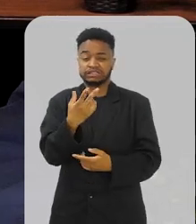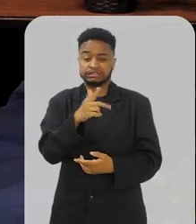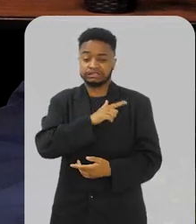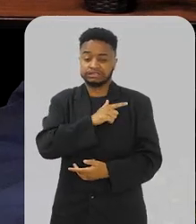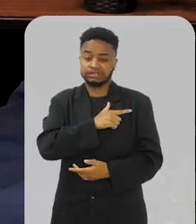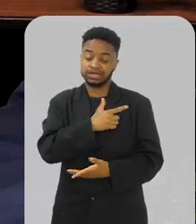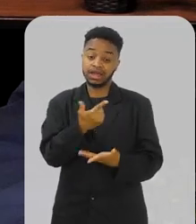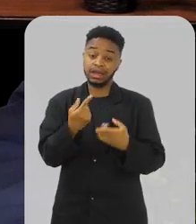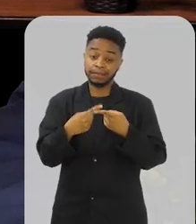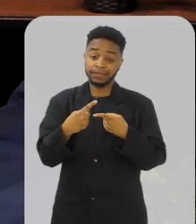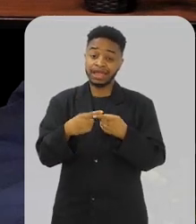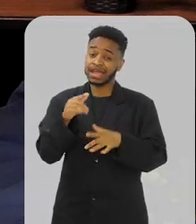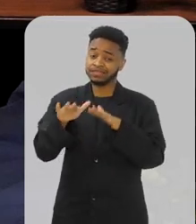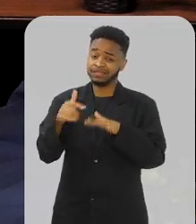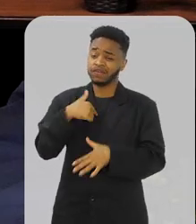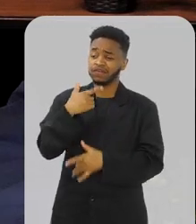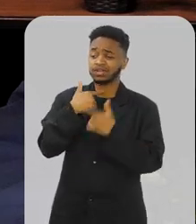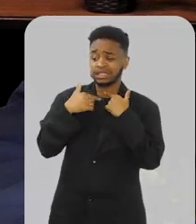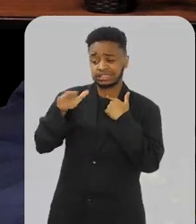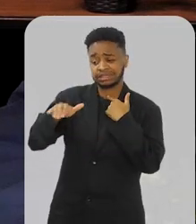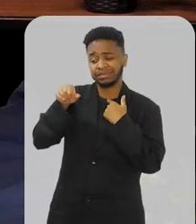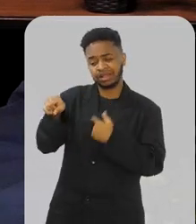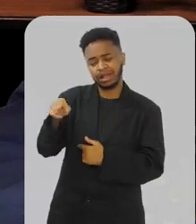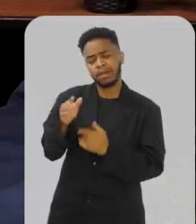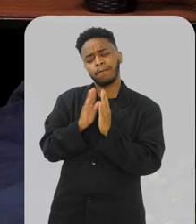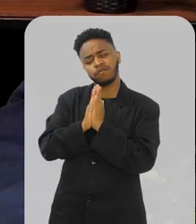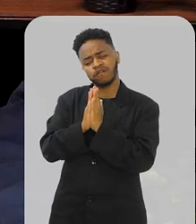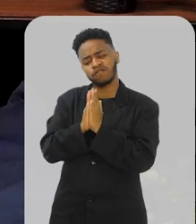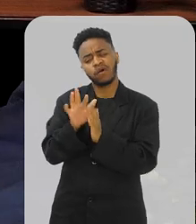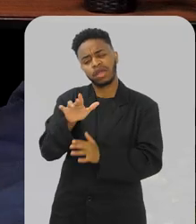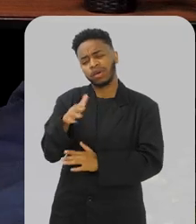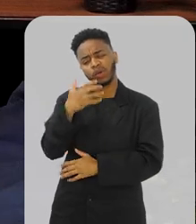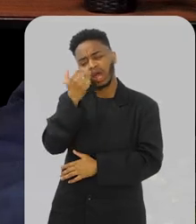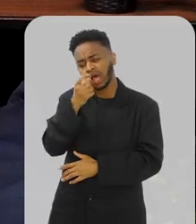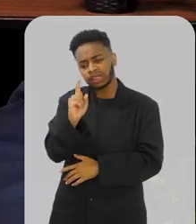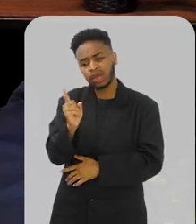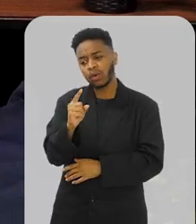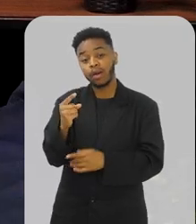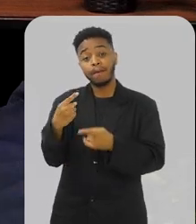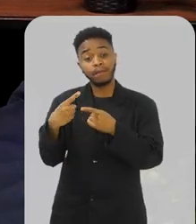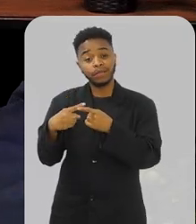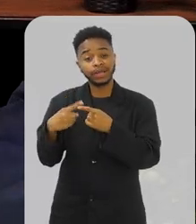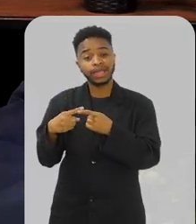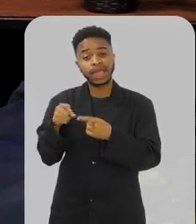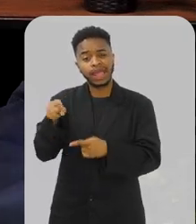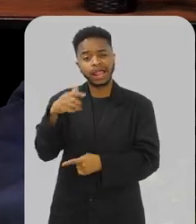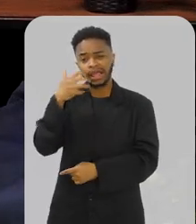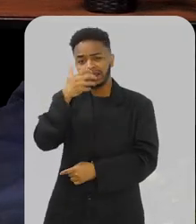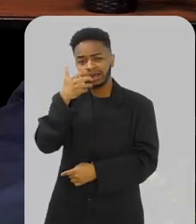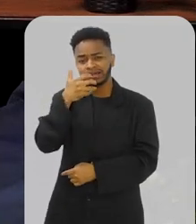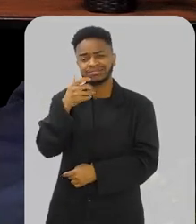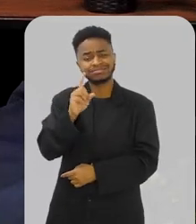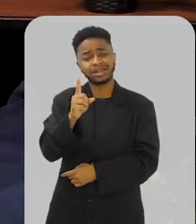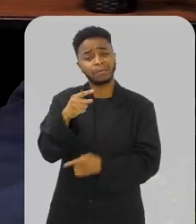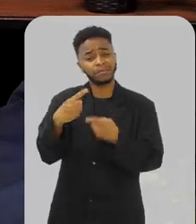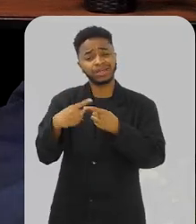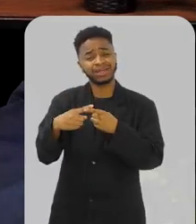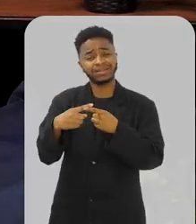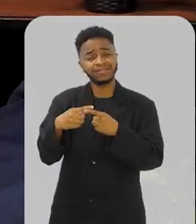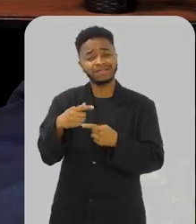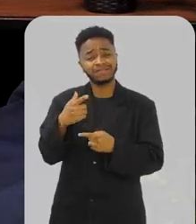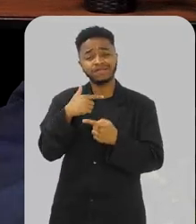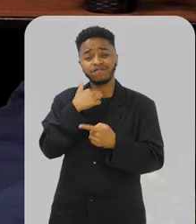para vocês, tem dia que eu tenho vontade de chegar lá. Minha irmã, não canta não. Mas não é porque ela não, que ela está cantando, porque ela é